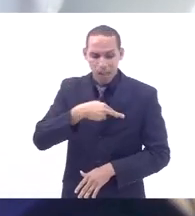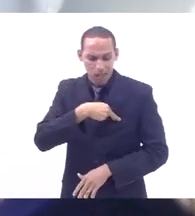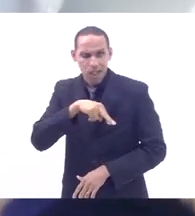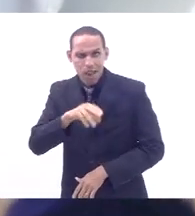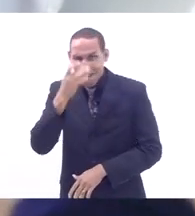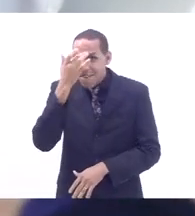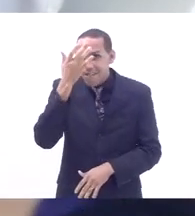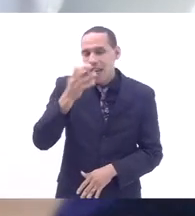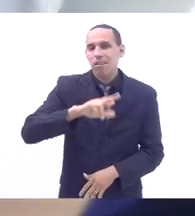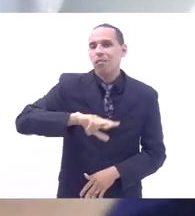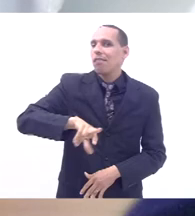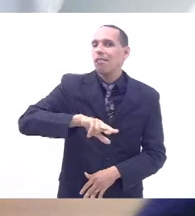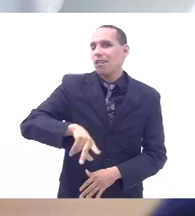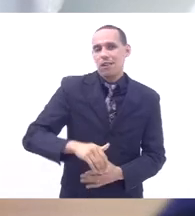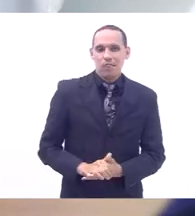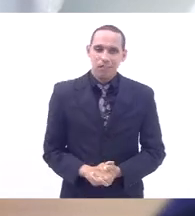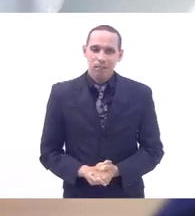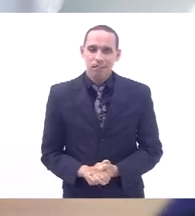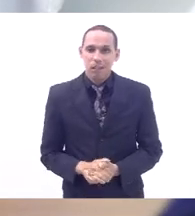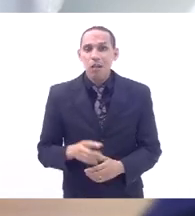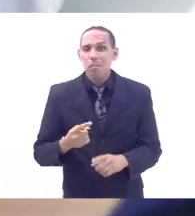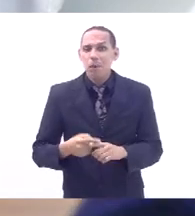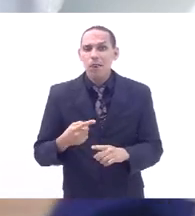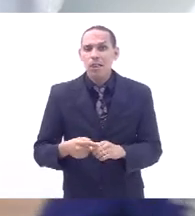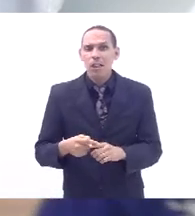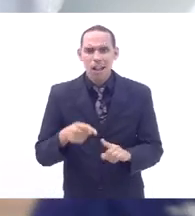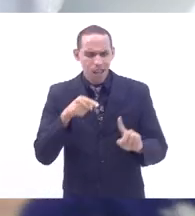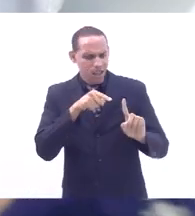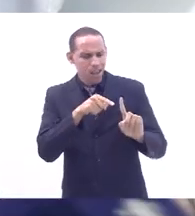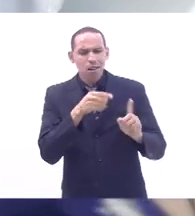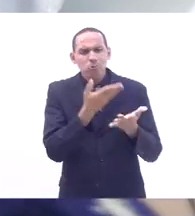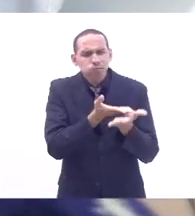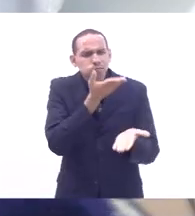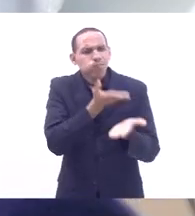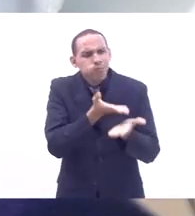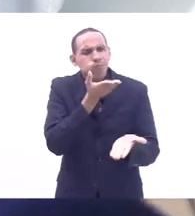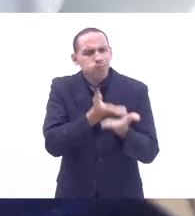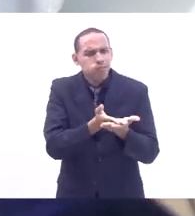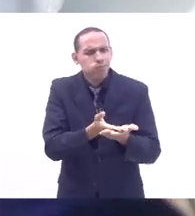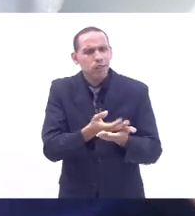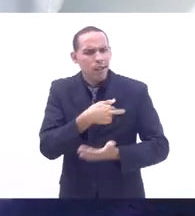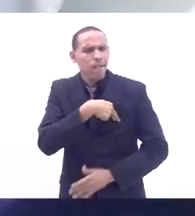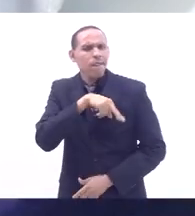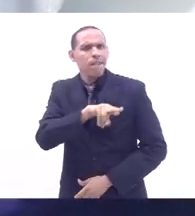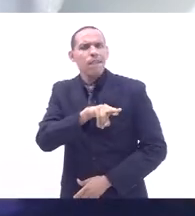fácil, é uma religião que tem que ter muito estudo, muito empenho.